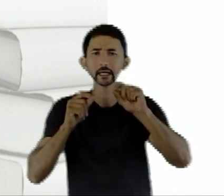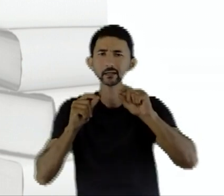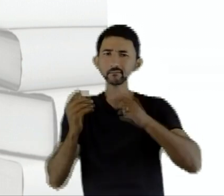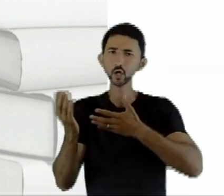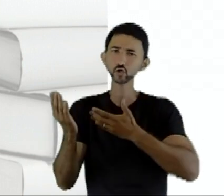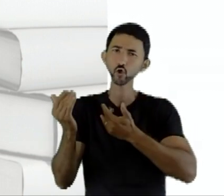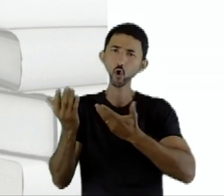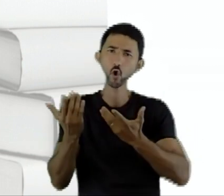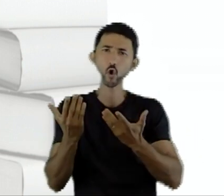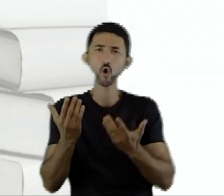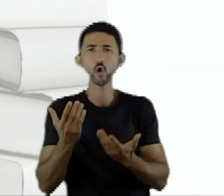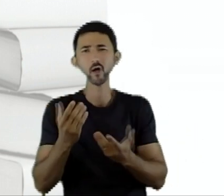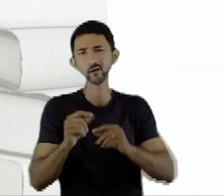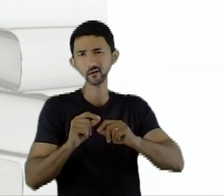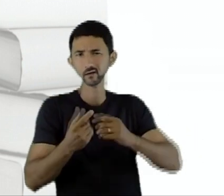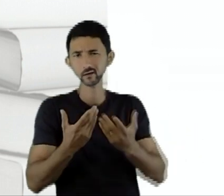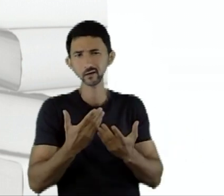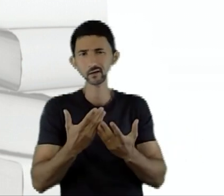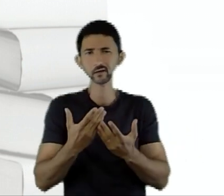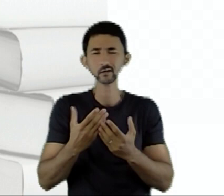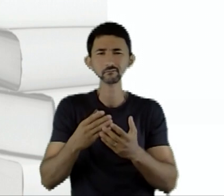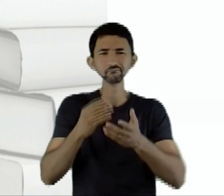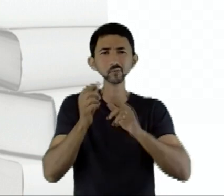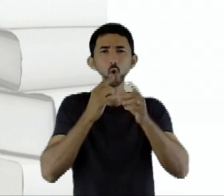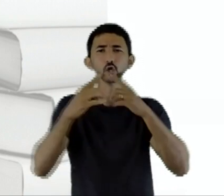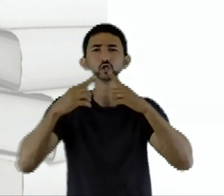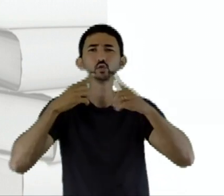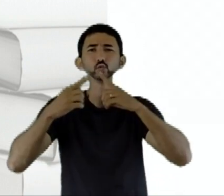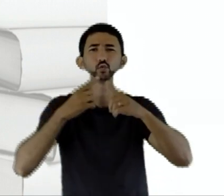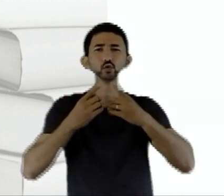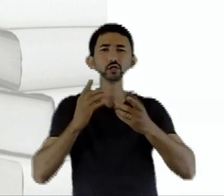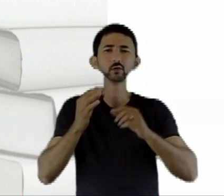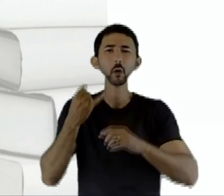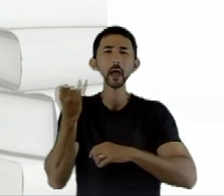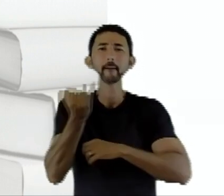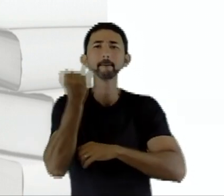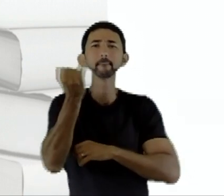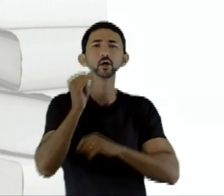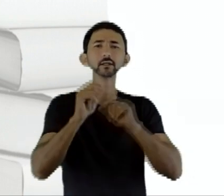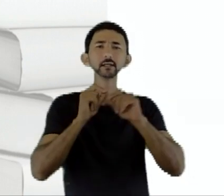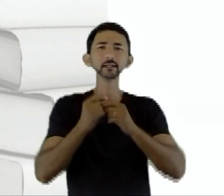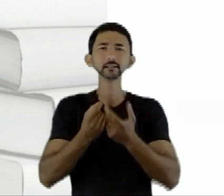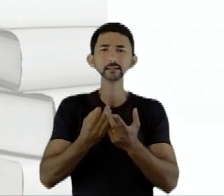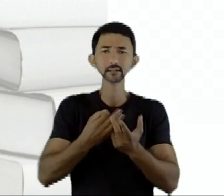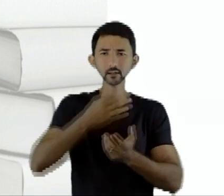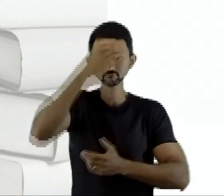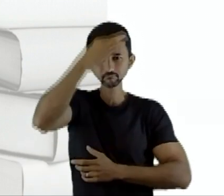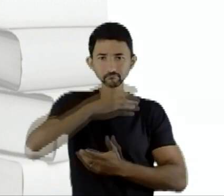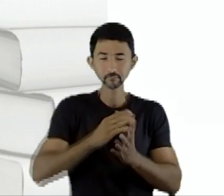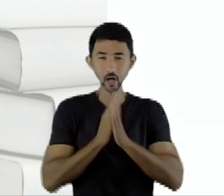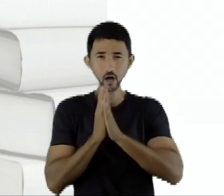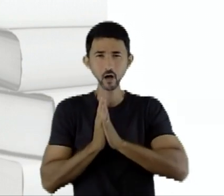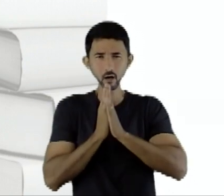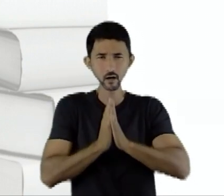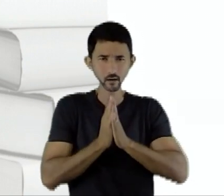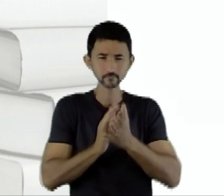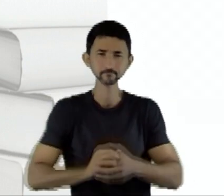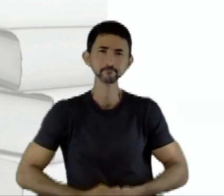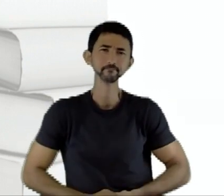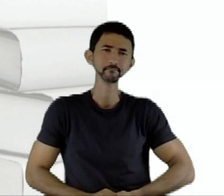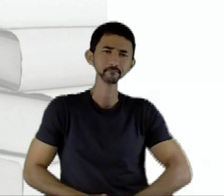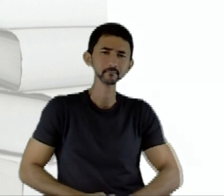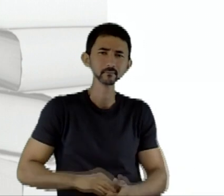muito novo, sendo discutido, que fala a respeito da importância da espiritualidade. E aí eu vou